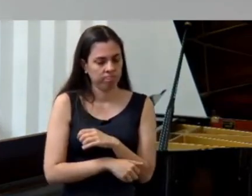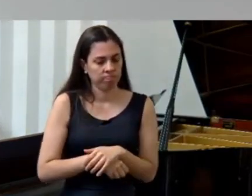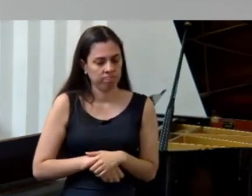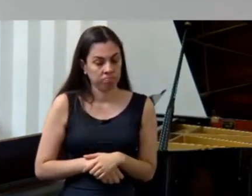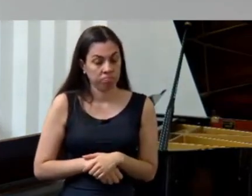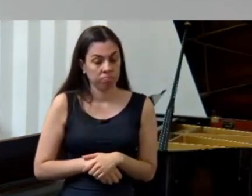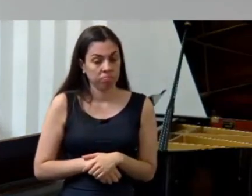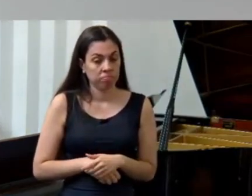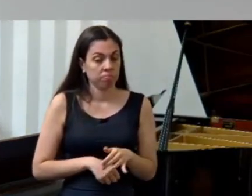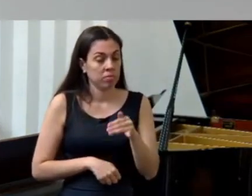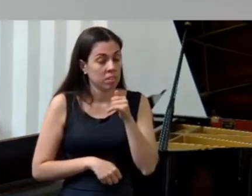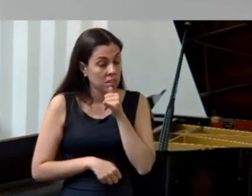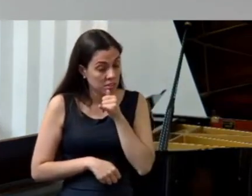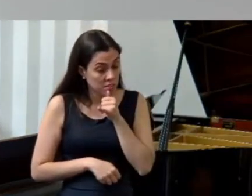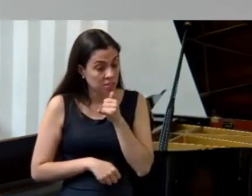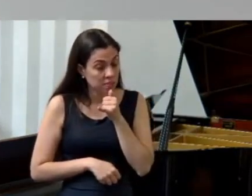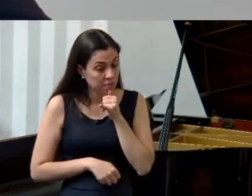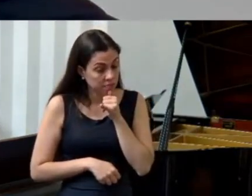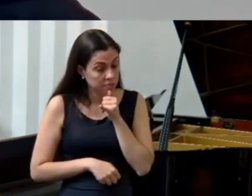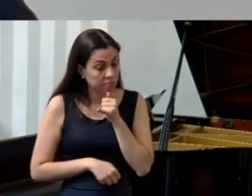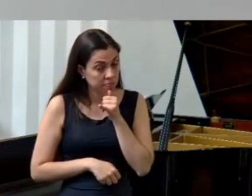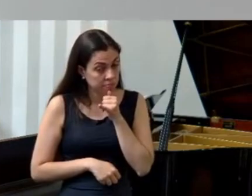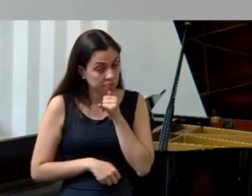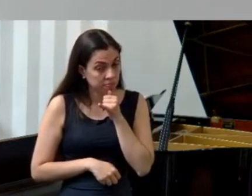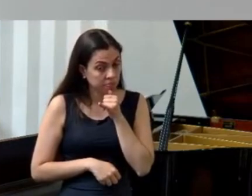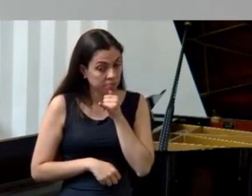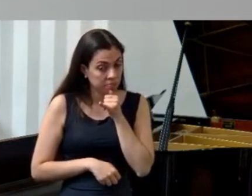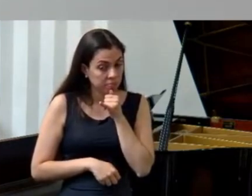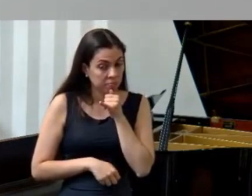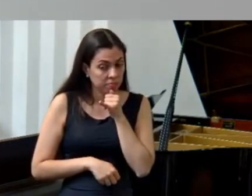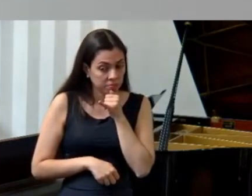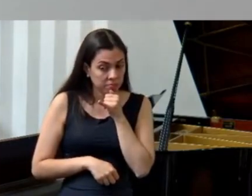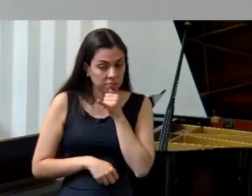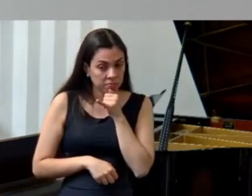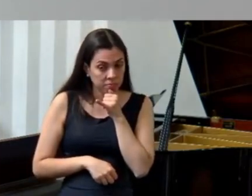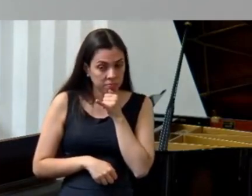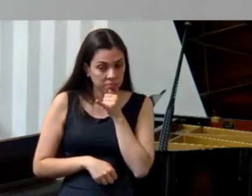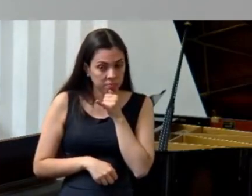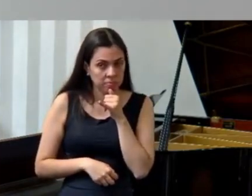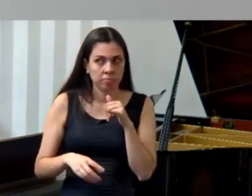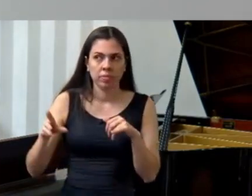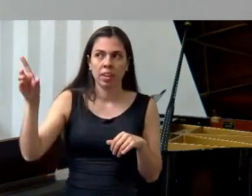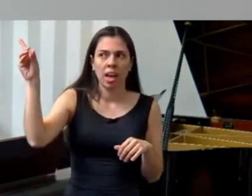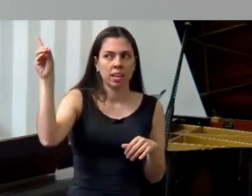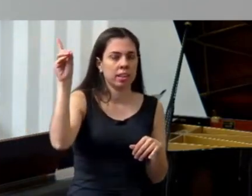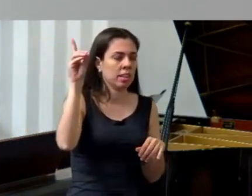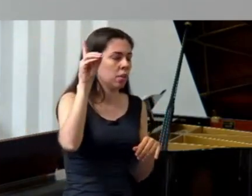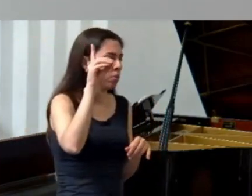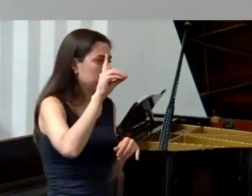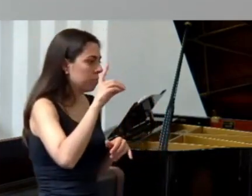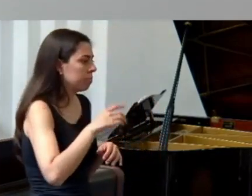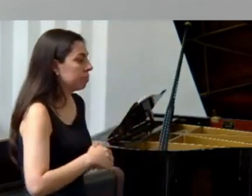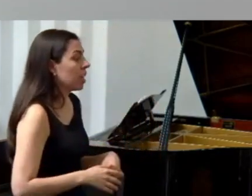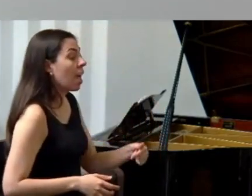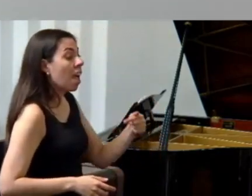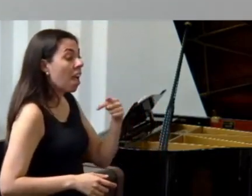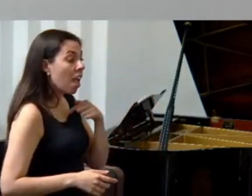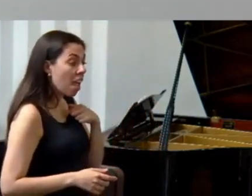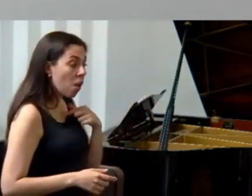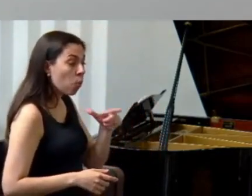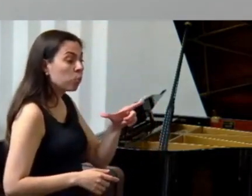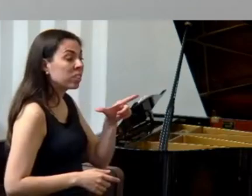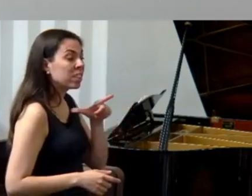frustrados, tristes. Eu estou sozinho. E Deus vai falar para ela assim: só em Israel eu